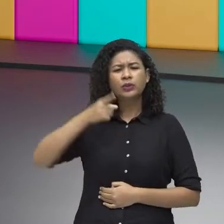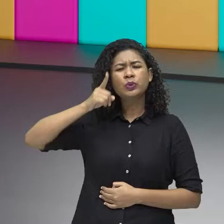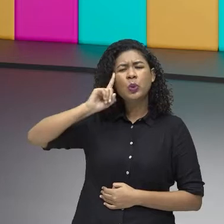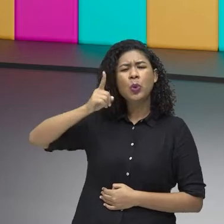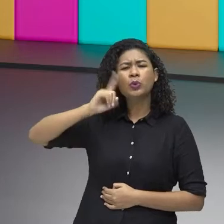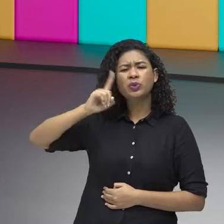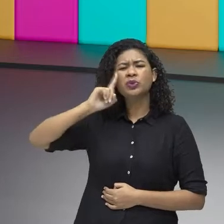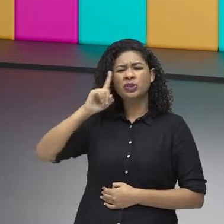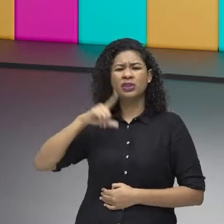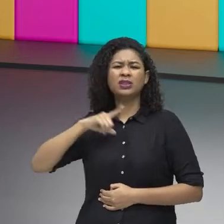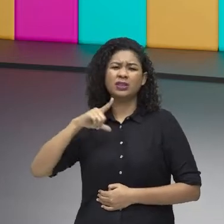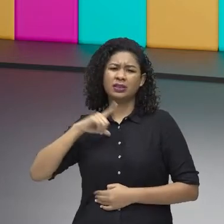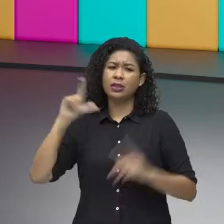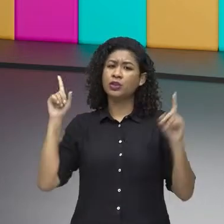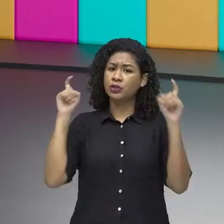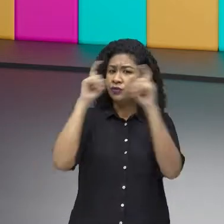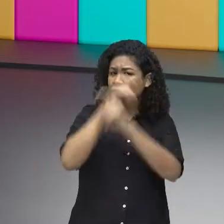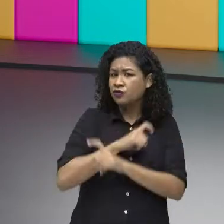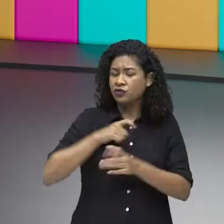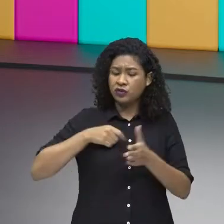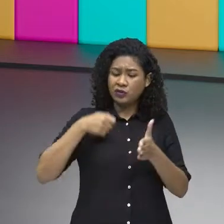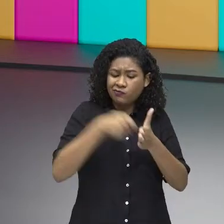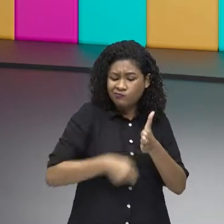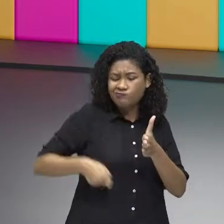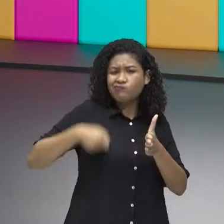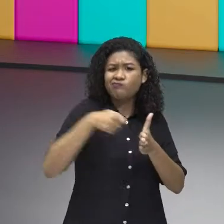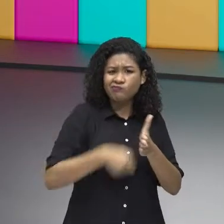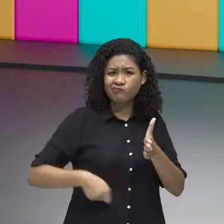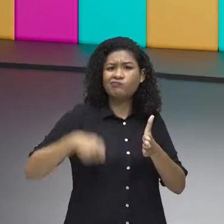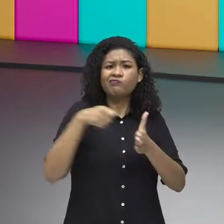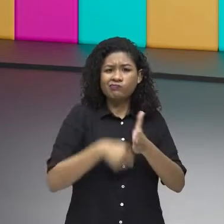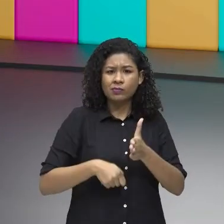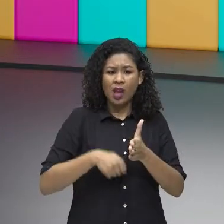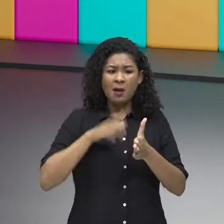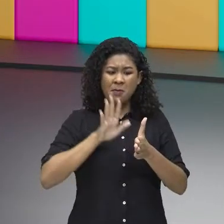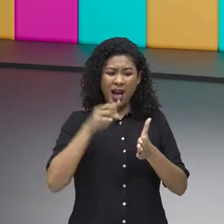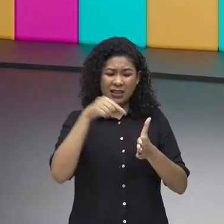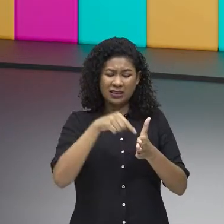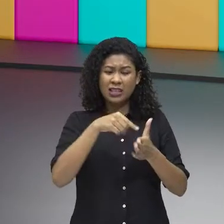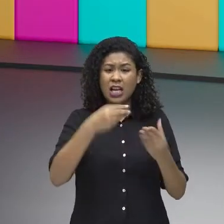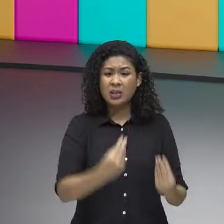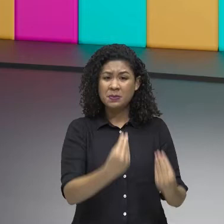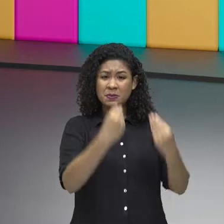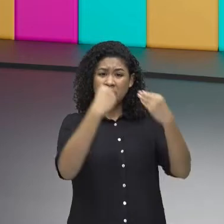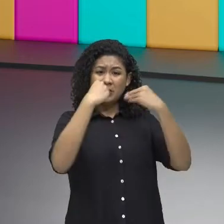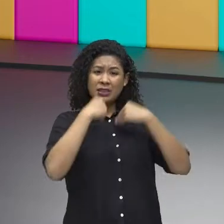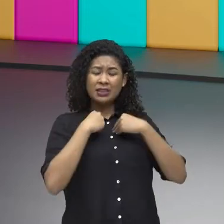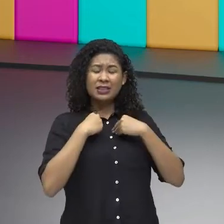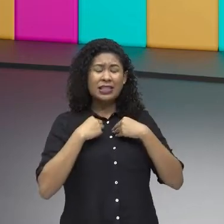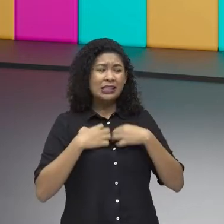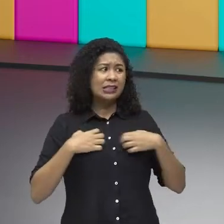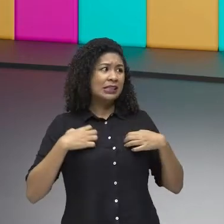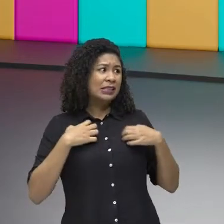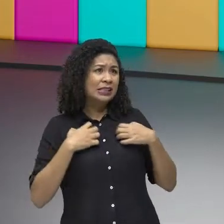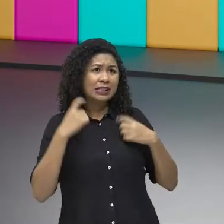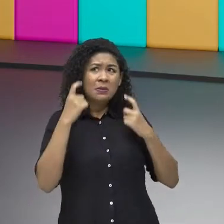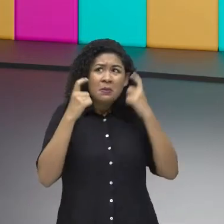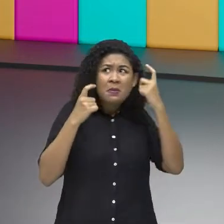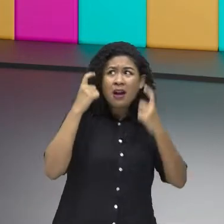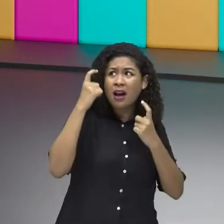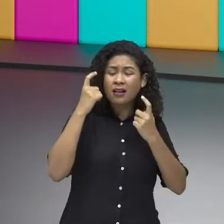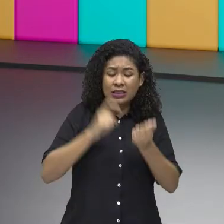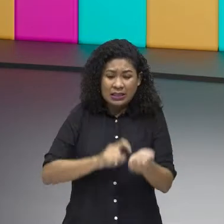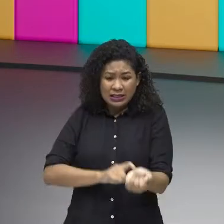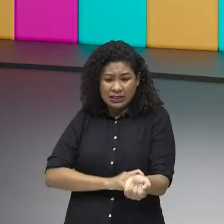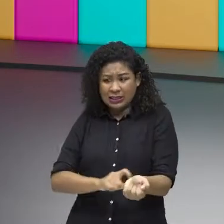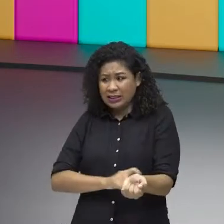muitos desafios. E esses desafios, às vezes, trazem uma carga de tensão, de preocupação, de nervosismo,